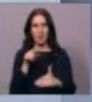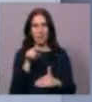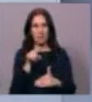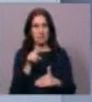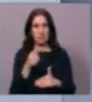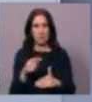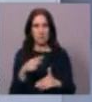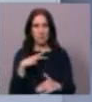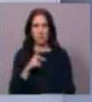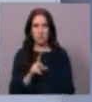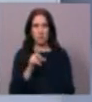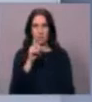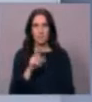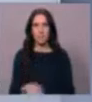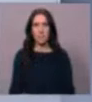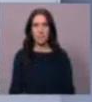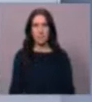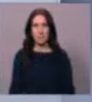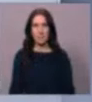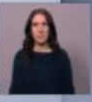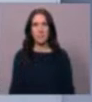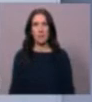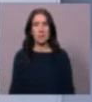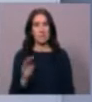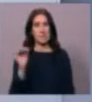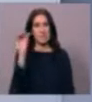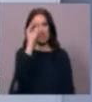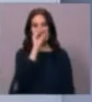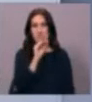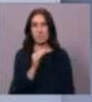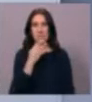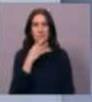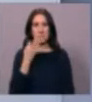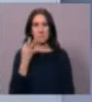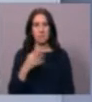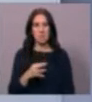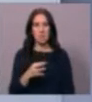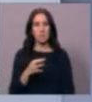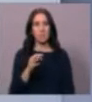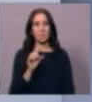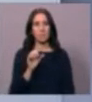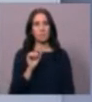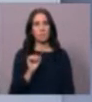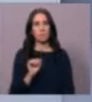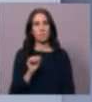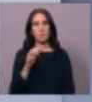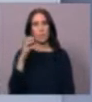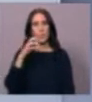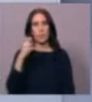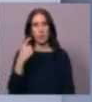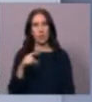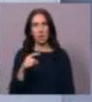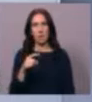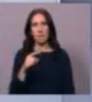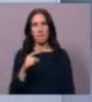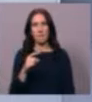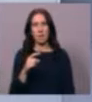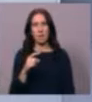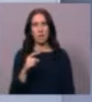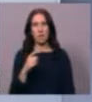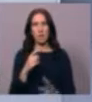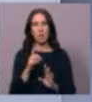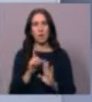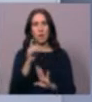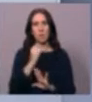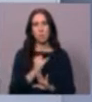região do norte, em toda esta região, praticamente que é a região onde existe precipitação. Ela vai se deslocando gradualmente para